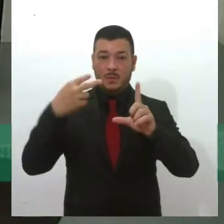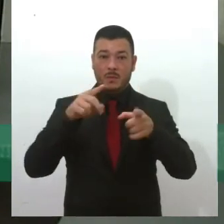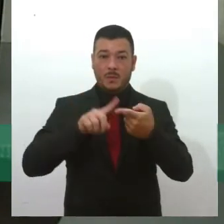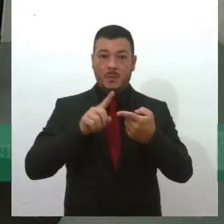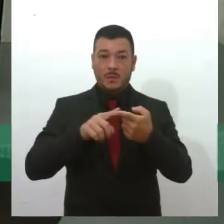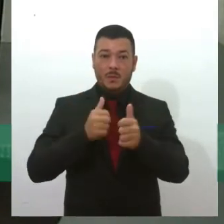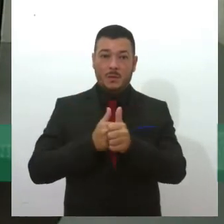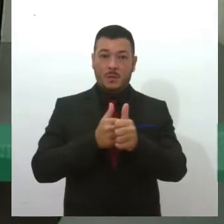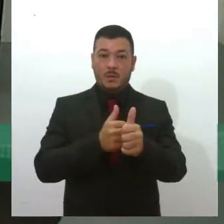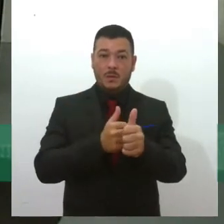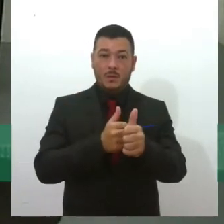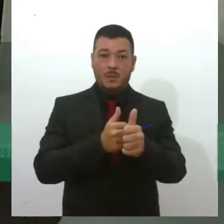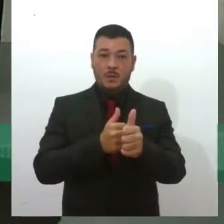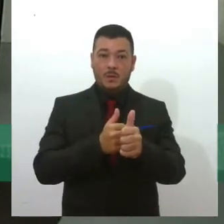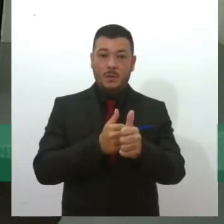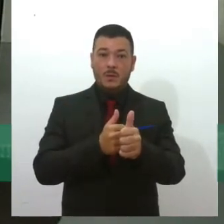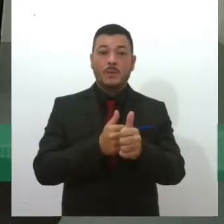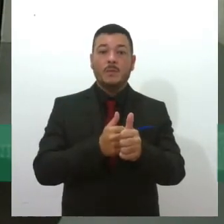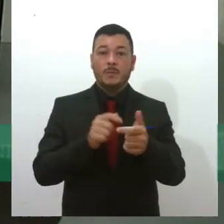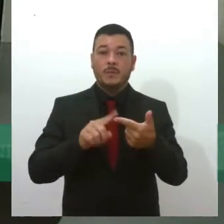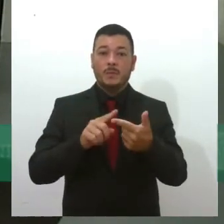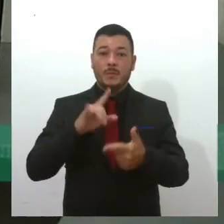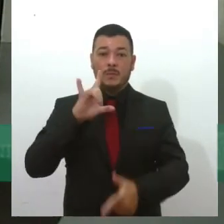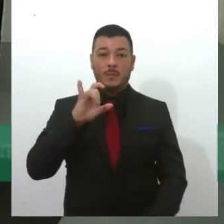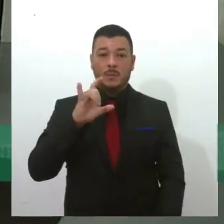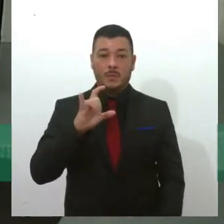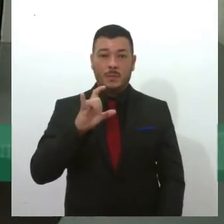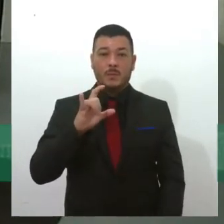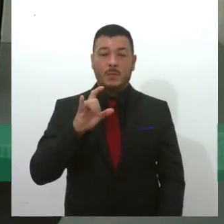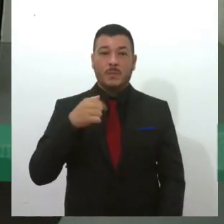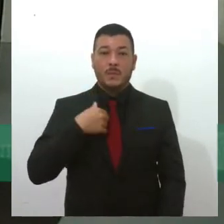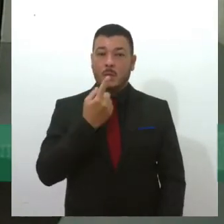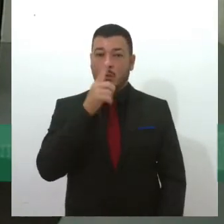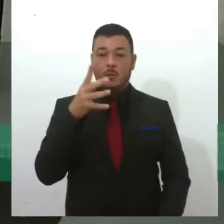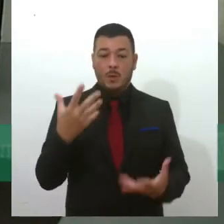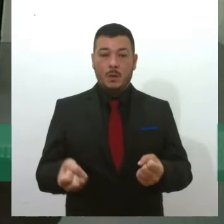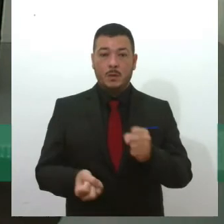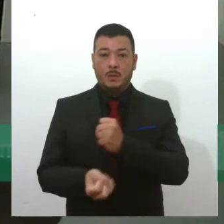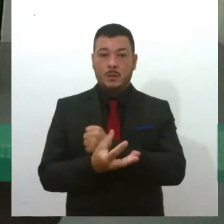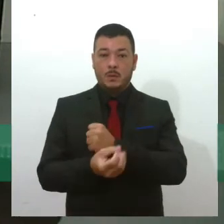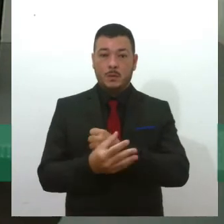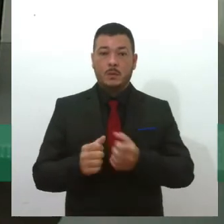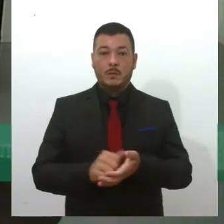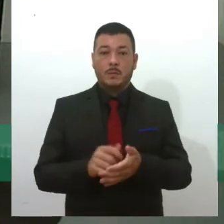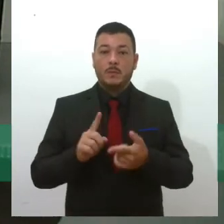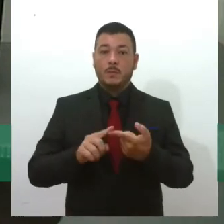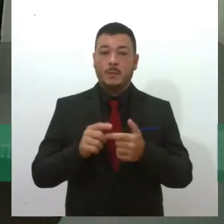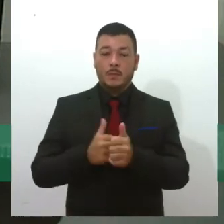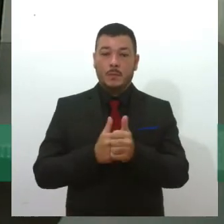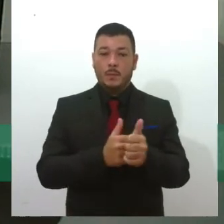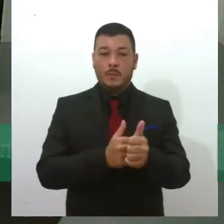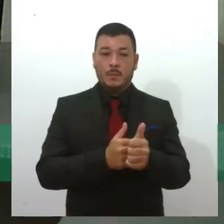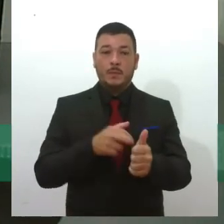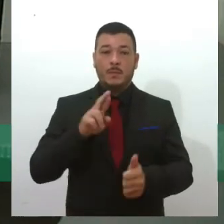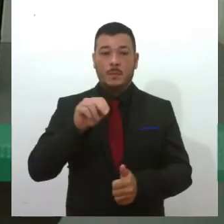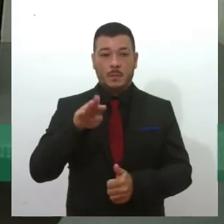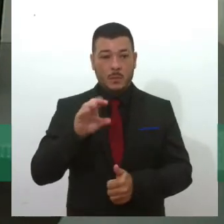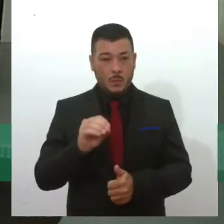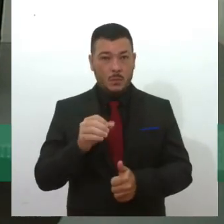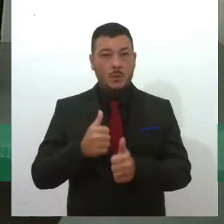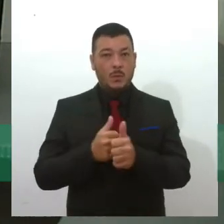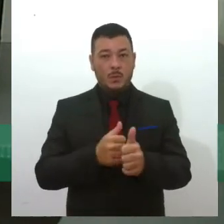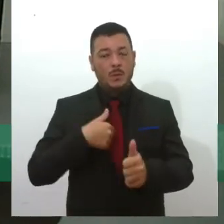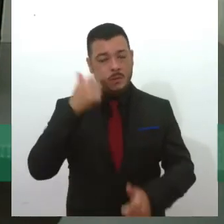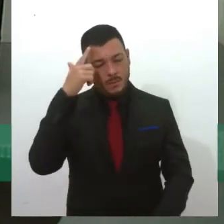seguir Não Aceito Corrupção no Instagram, @NãoAceitoCorrupção. E me seguir também, Roberto Liviano Oficial. Será uma honra